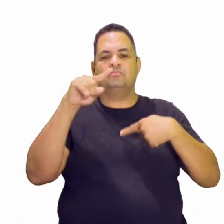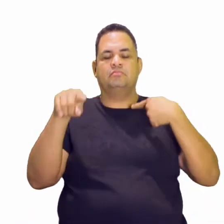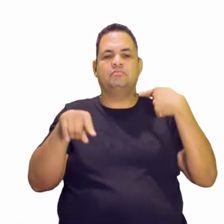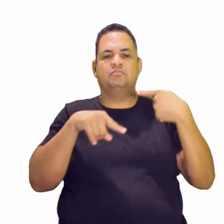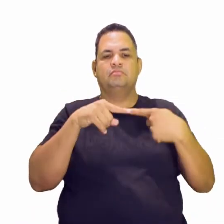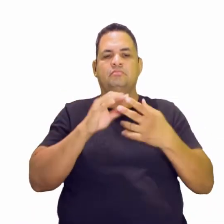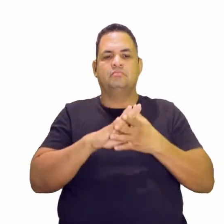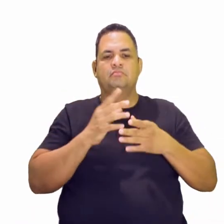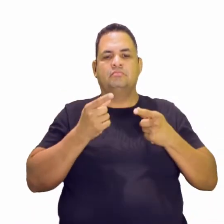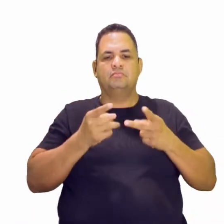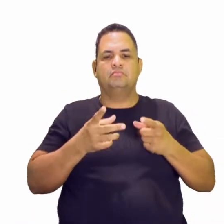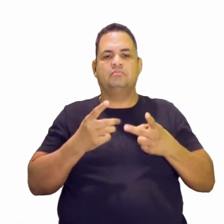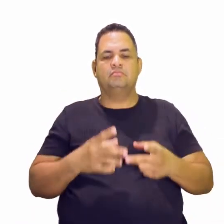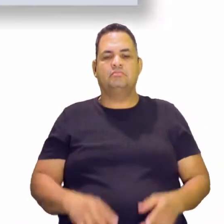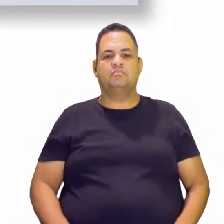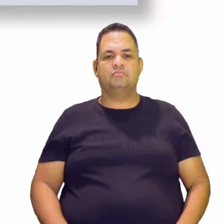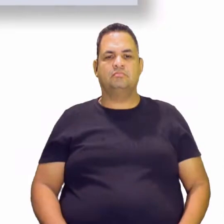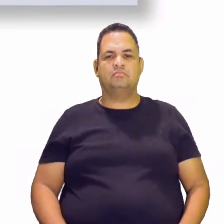para comercialização.